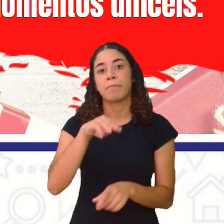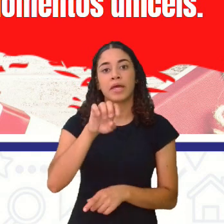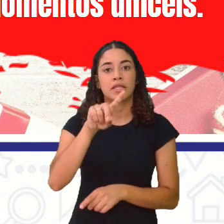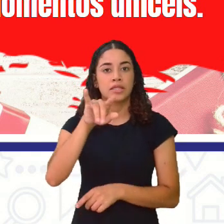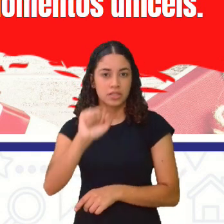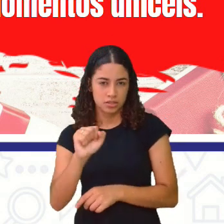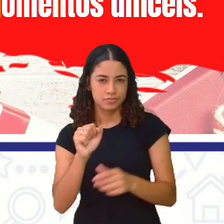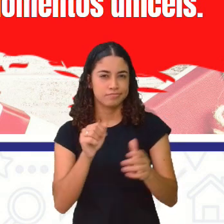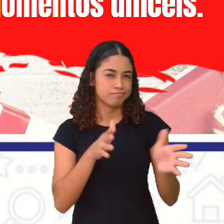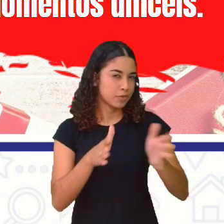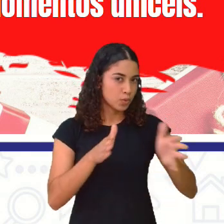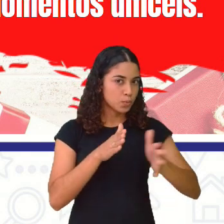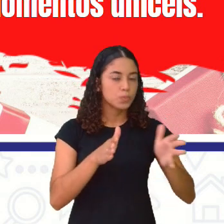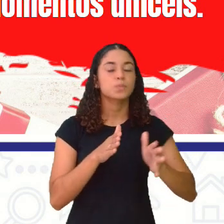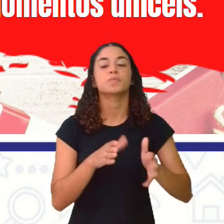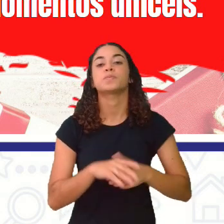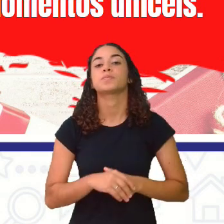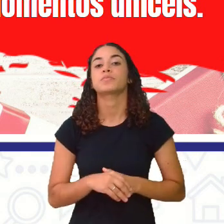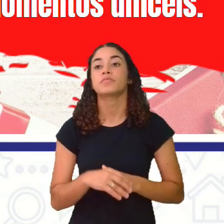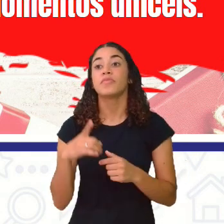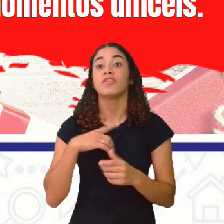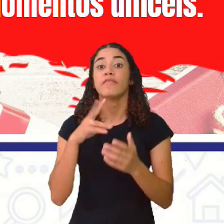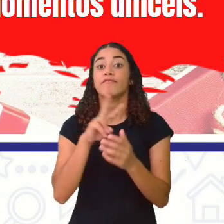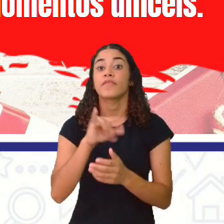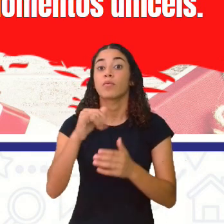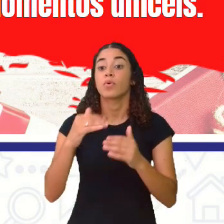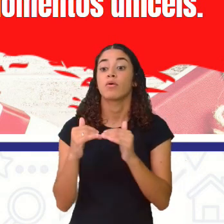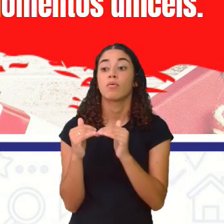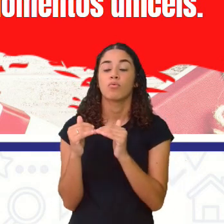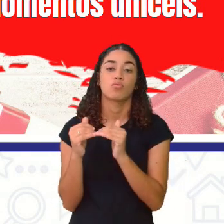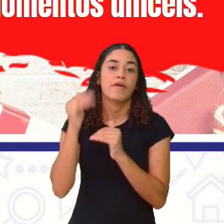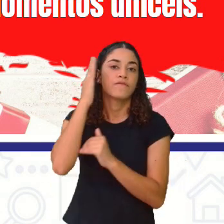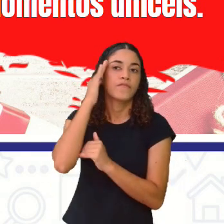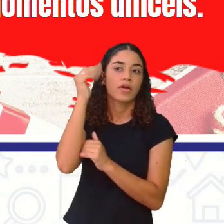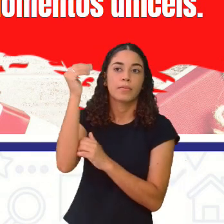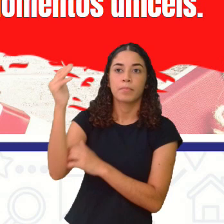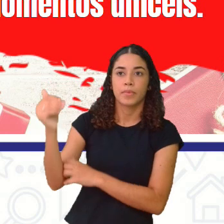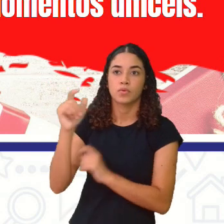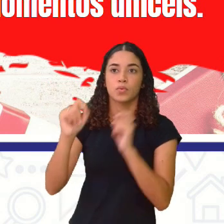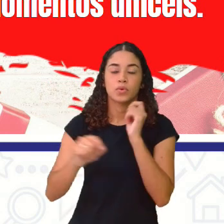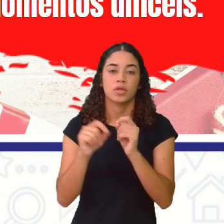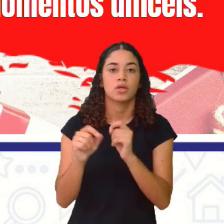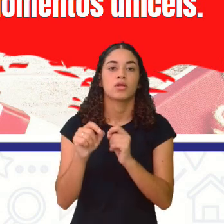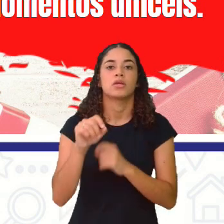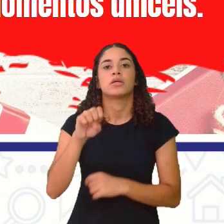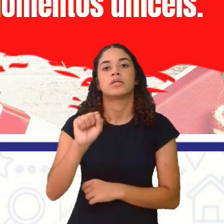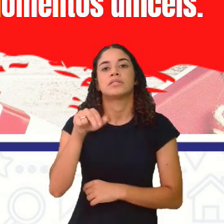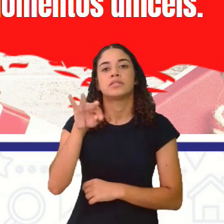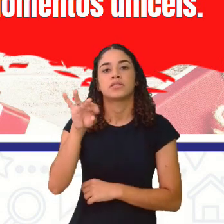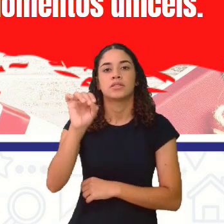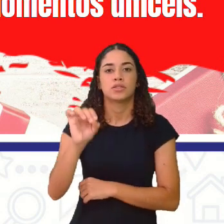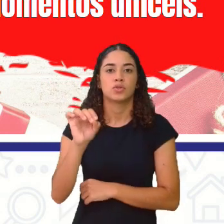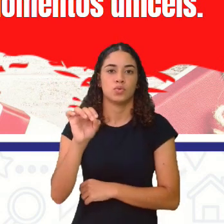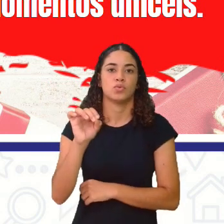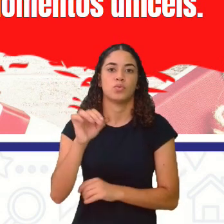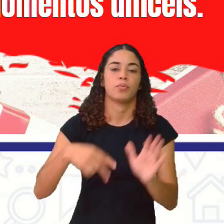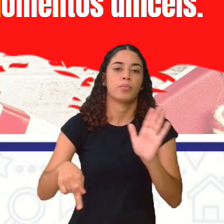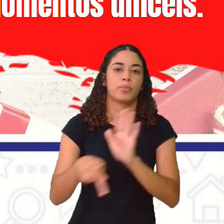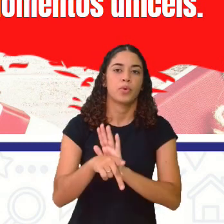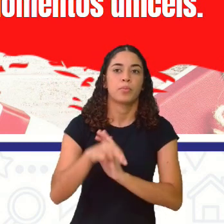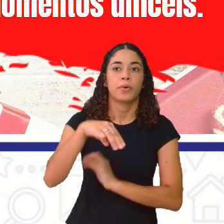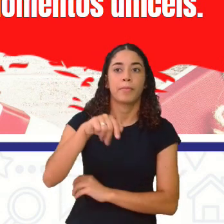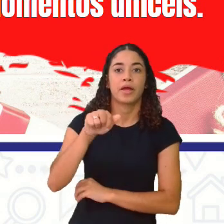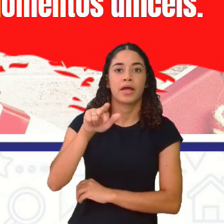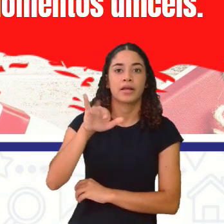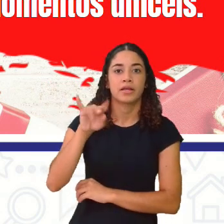vai ganhando ali a fama, né, de santo padroeiro dos marinheiros e das crianças. E ó, é a